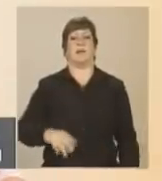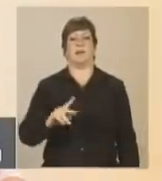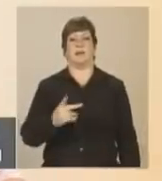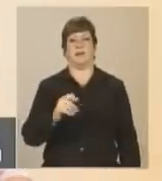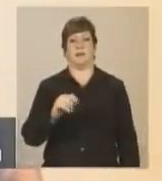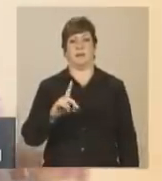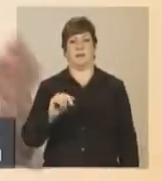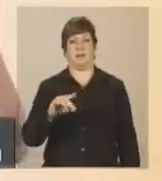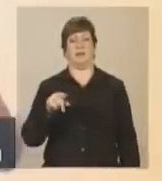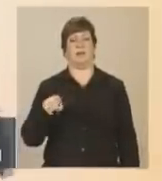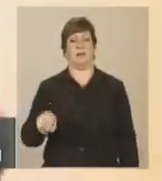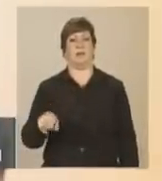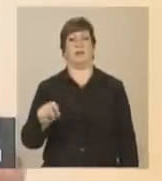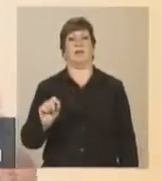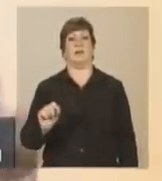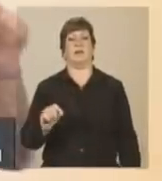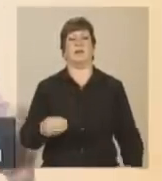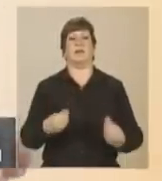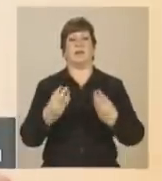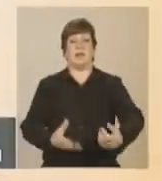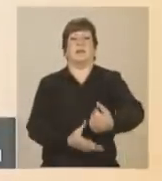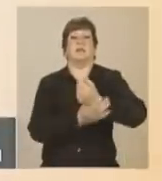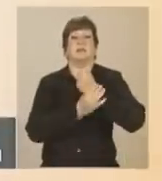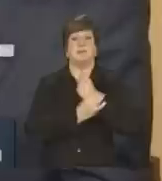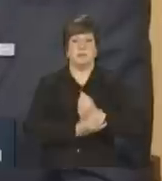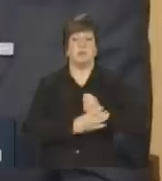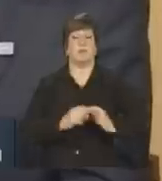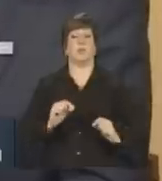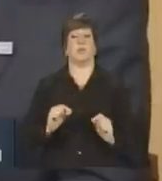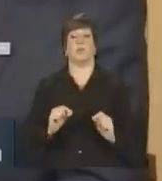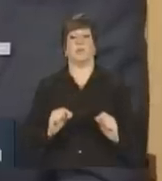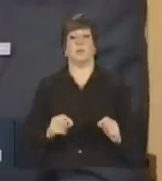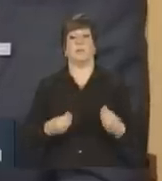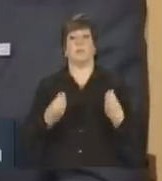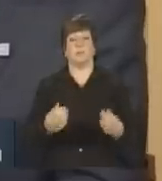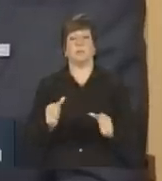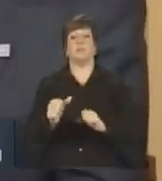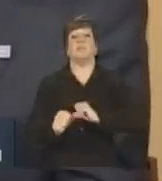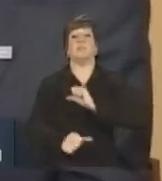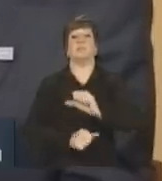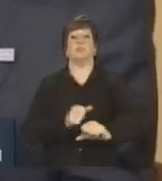no sentido de assegurar uma transformação e uma